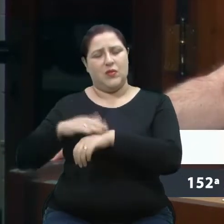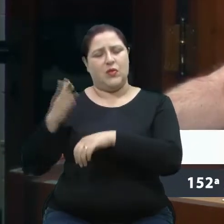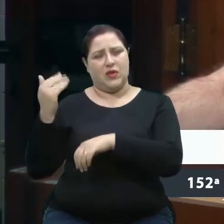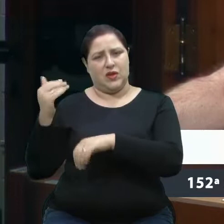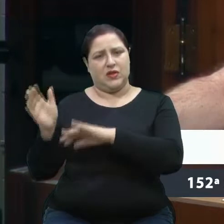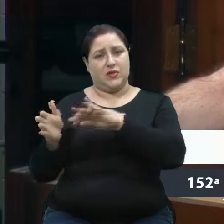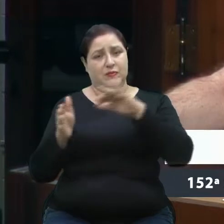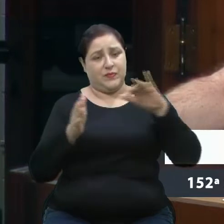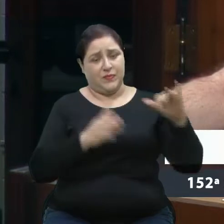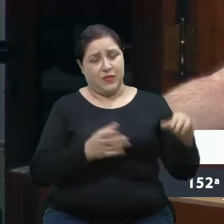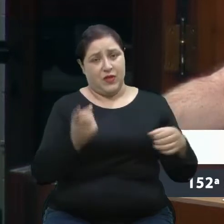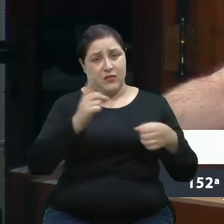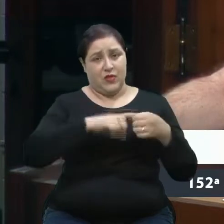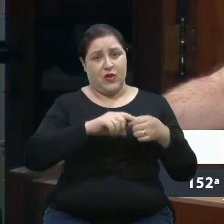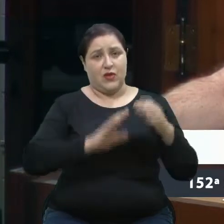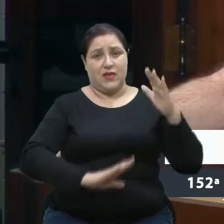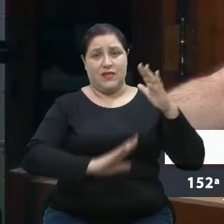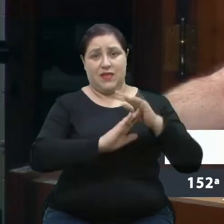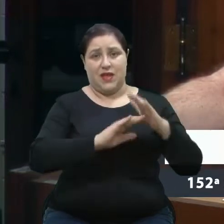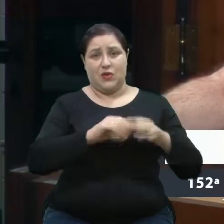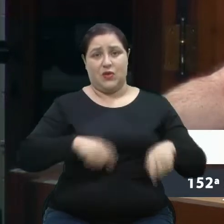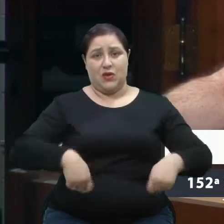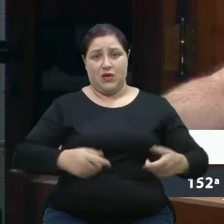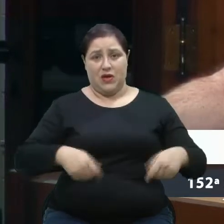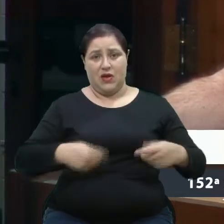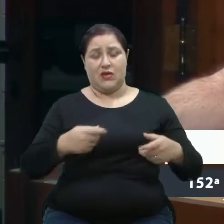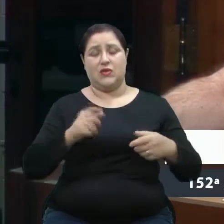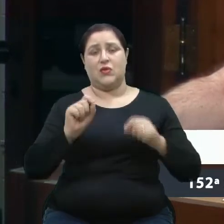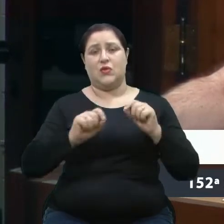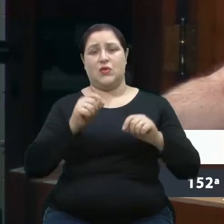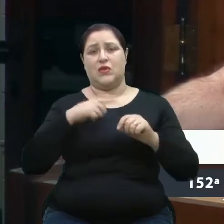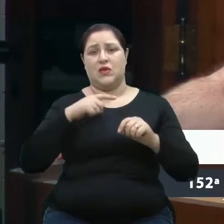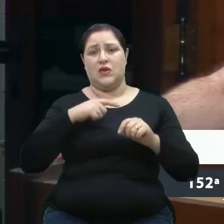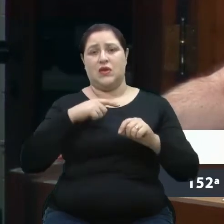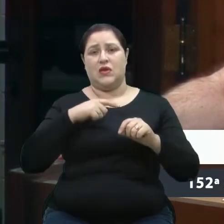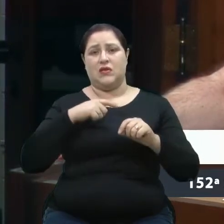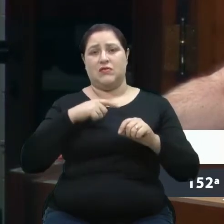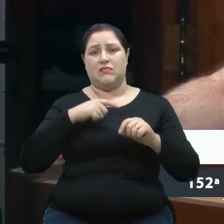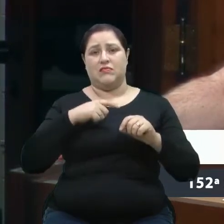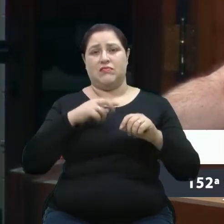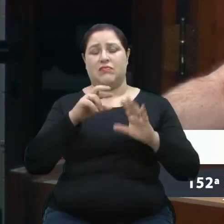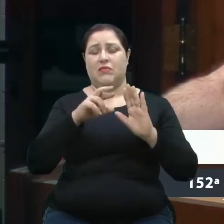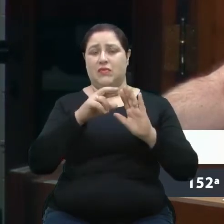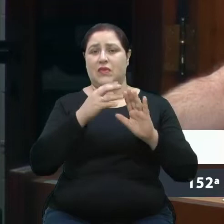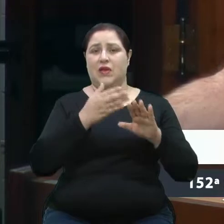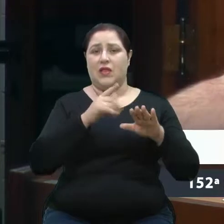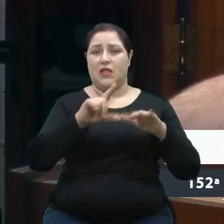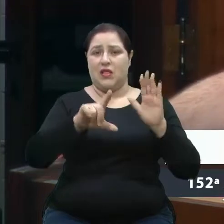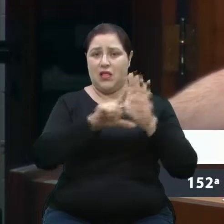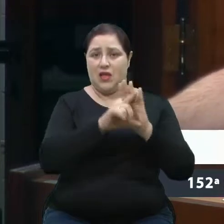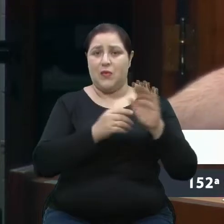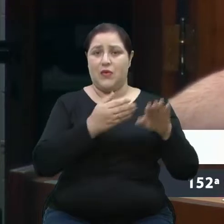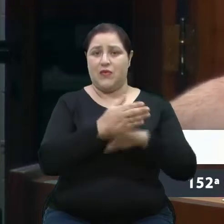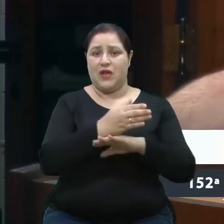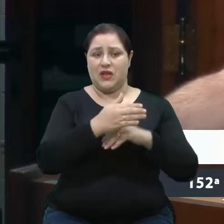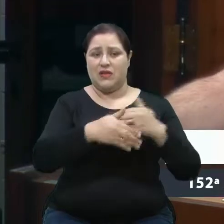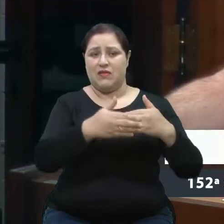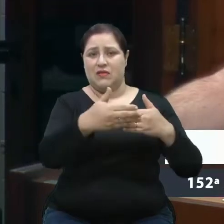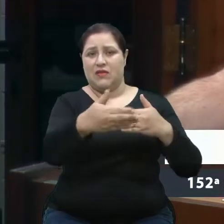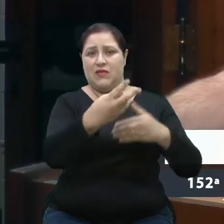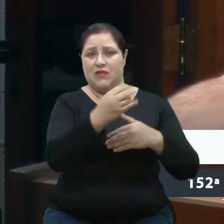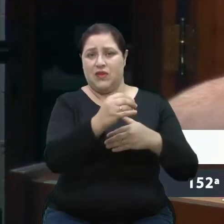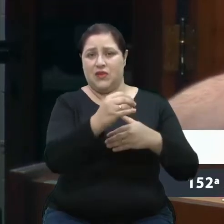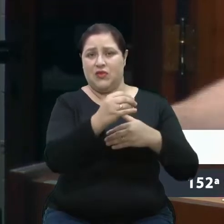que levou o Executivo e o Legislativo a aprovarem a medida válida por 20 anos. Durante o modelo do PT de governo e sem o boom